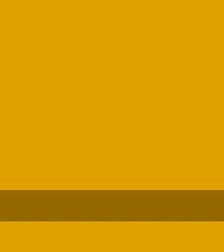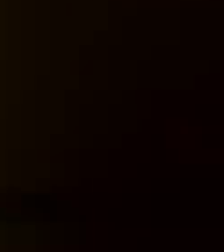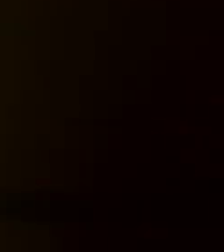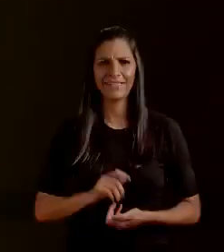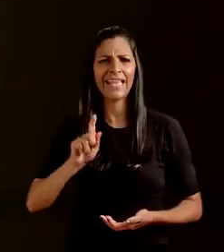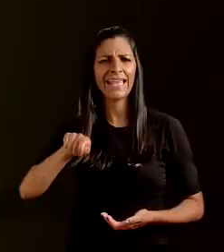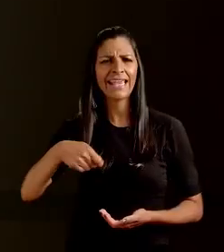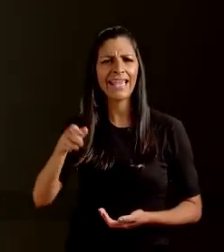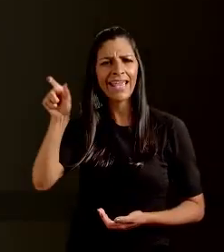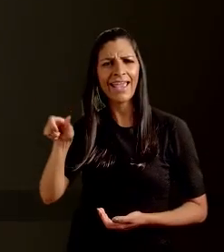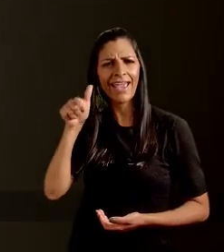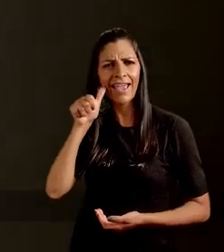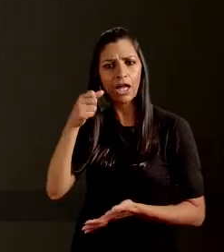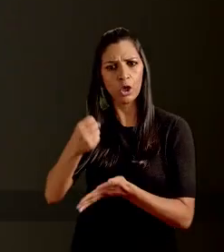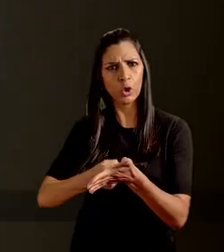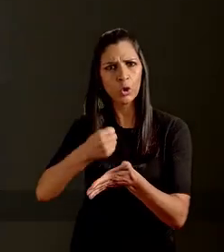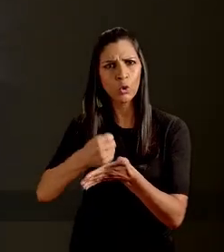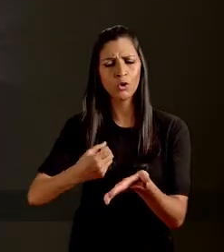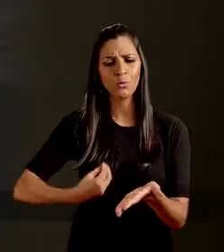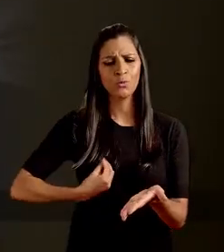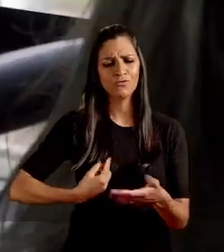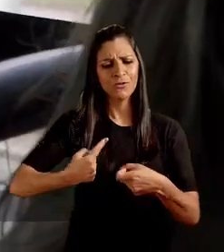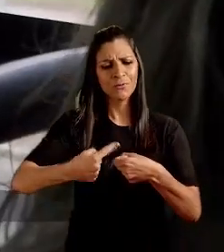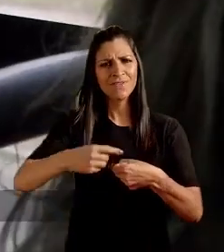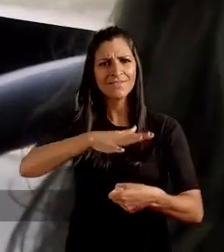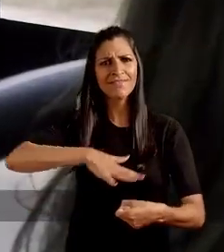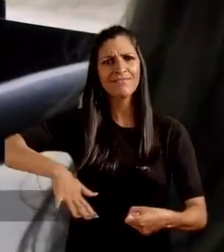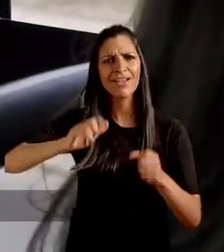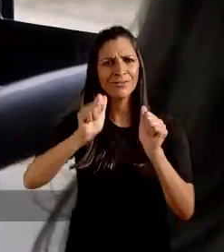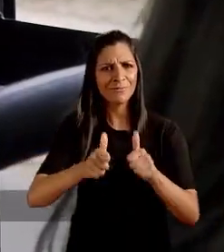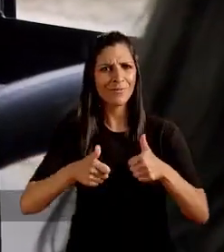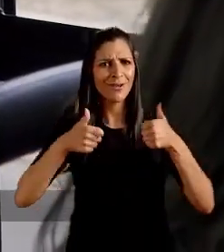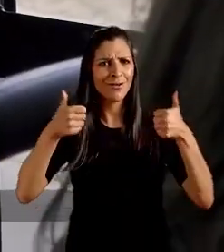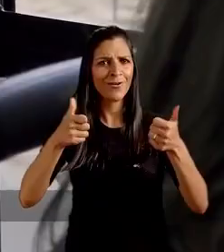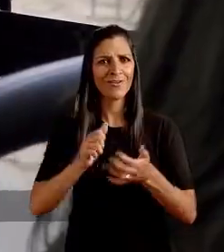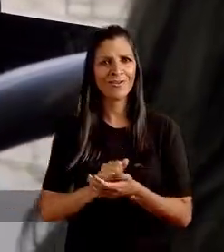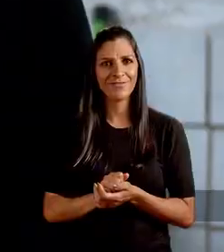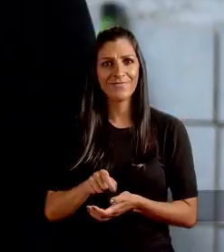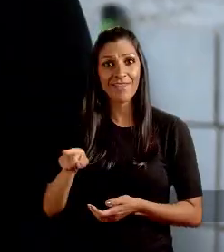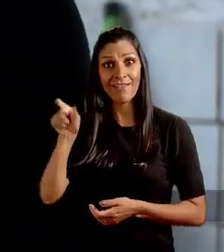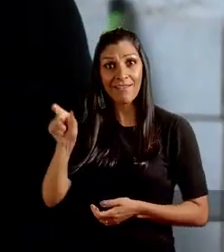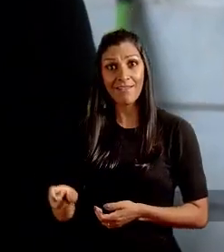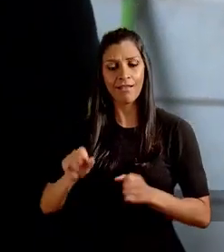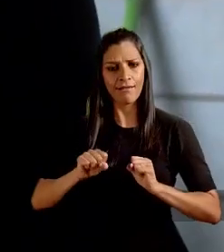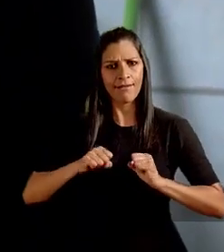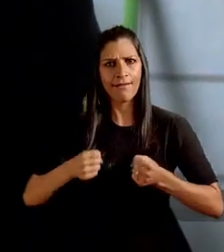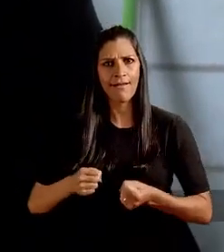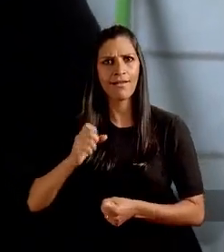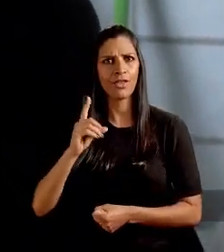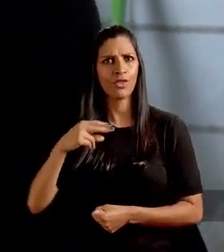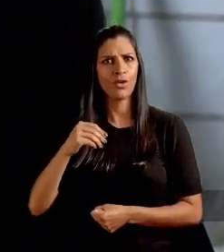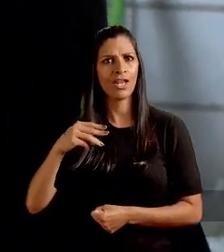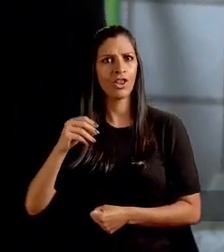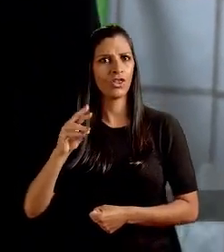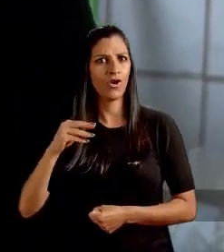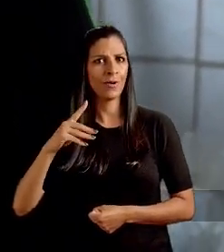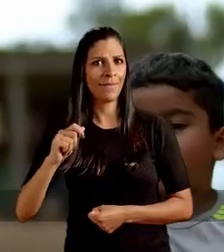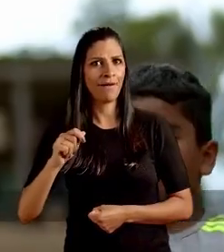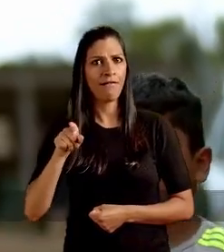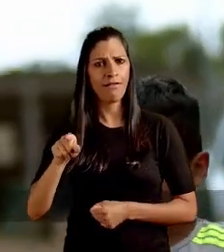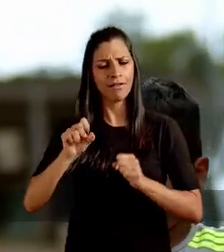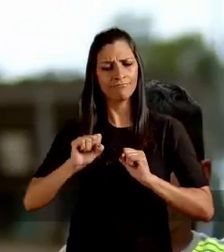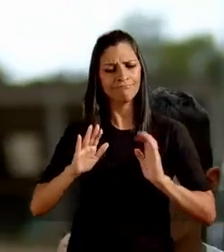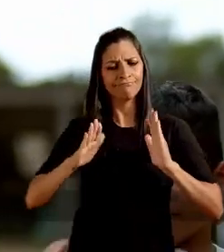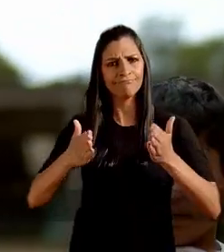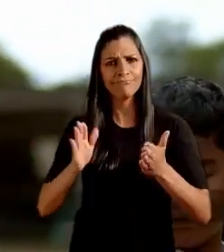Manu! Quem é ela que luta pra gente viver numa cidade melhor? Ela é a garra da Dona Norma. Ela